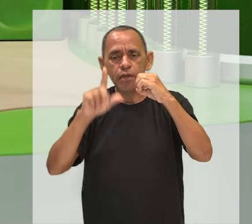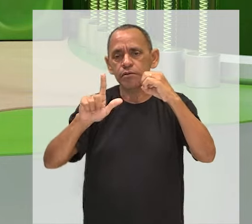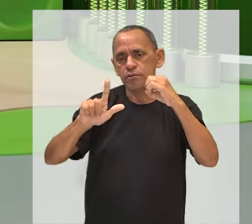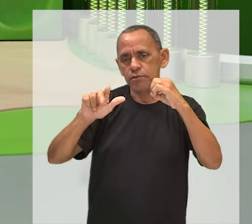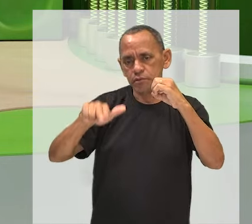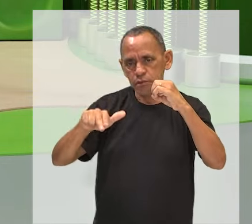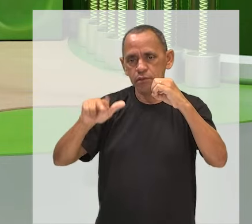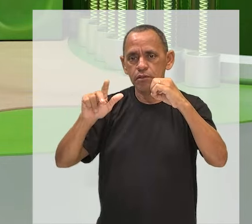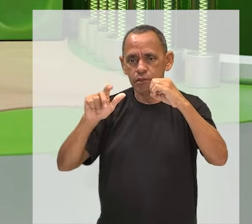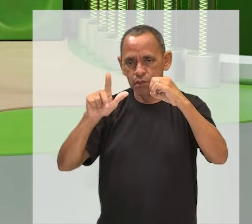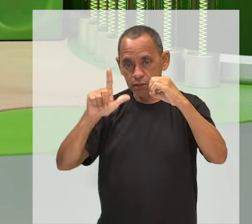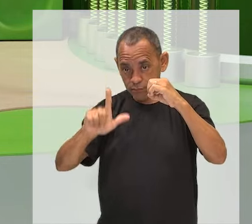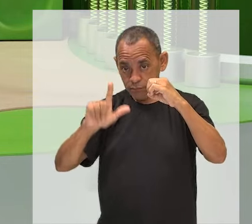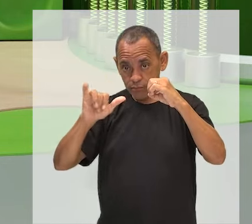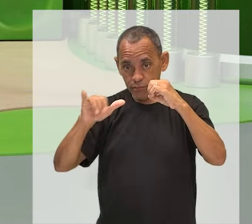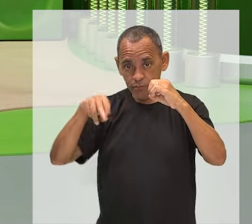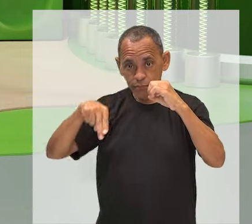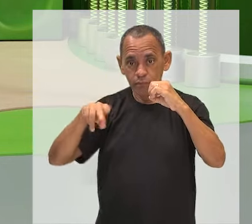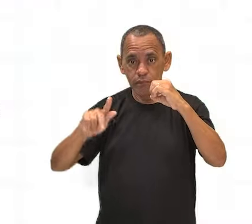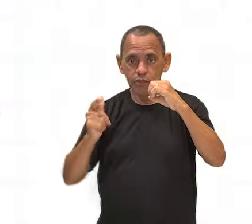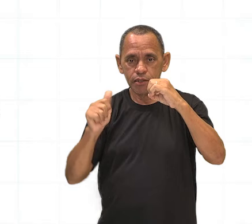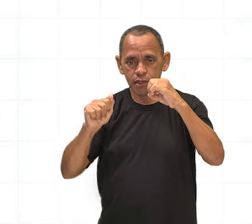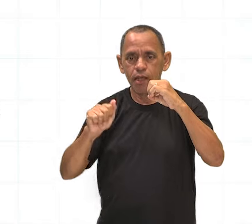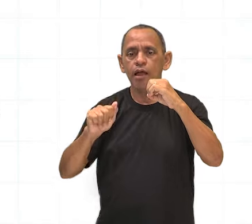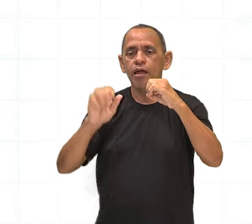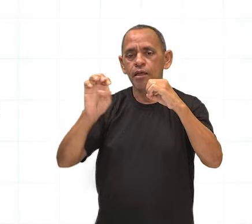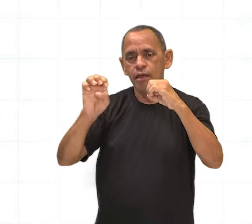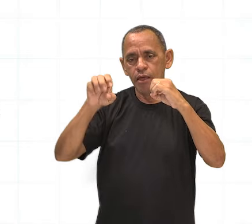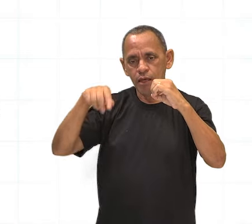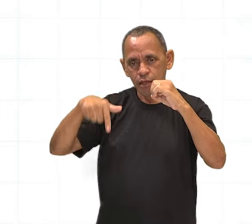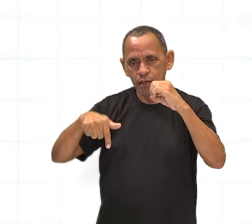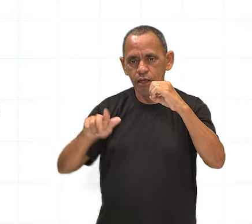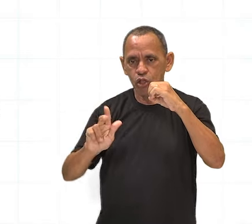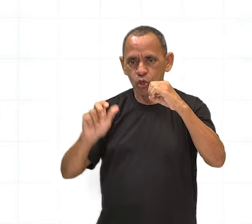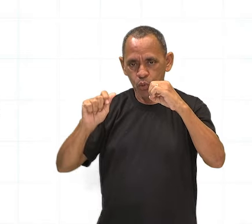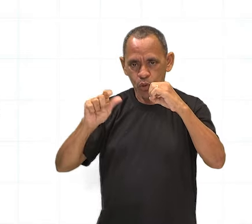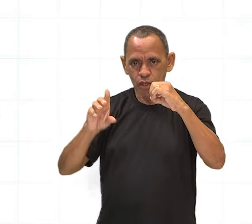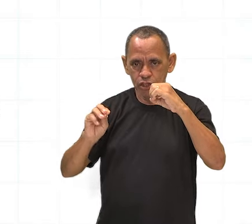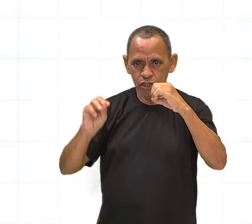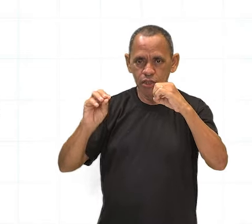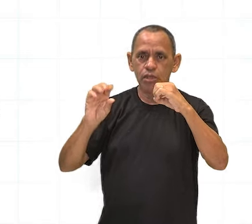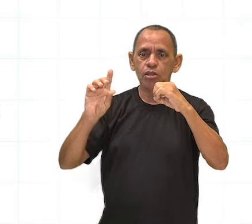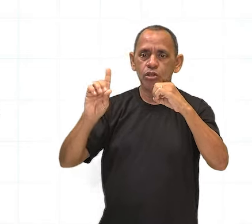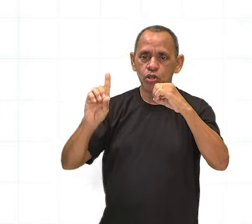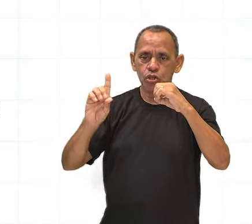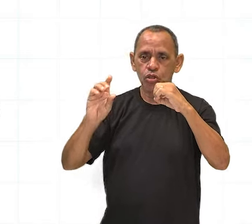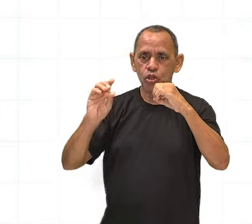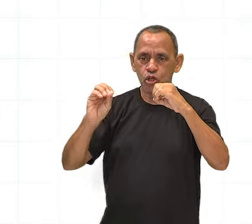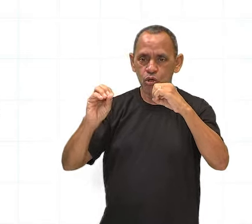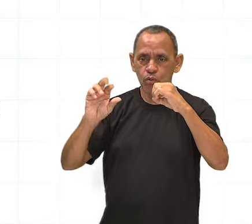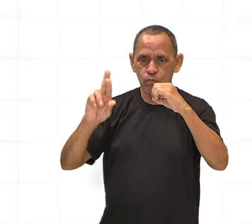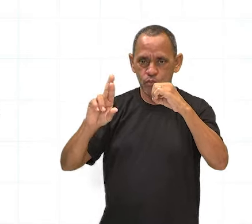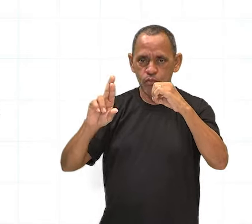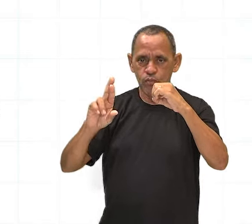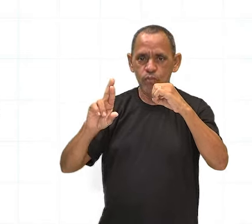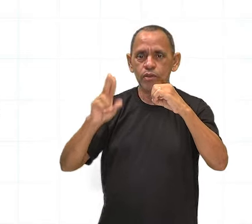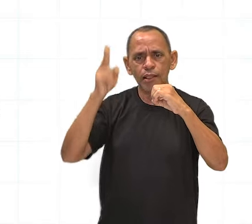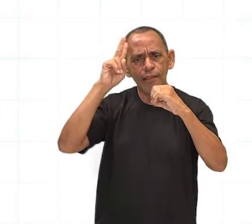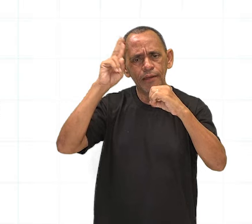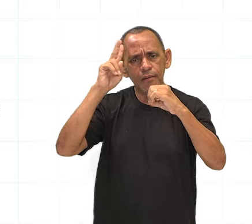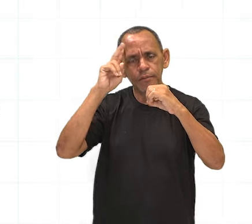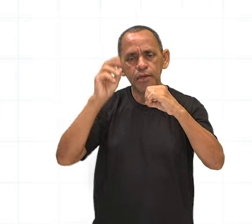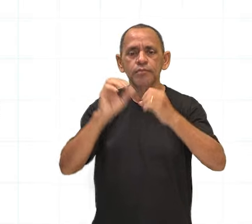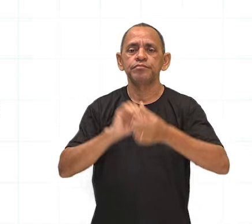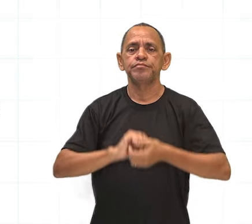mais alta realmente, tá? Então, vamos avançando aí. A circulação atmosférica